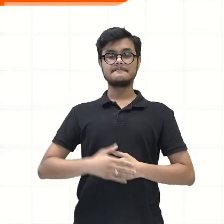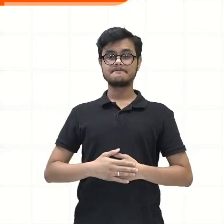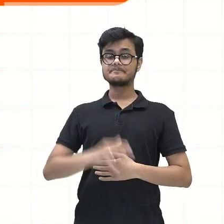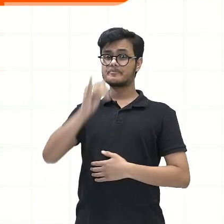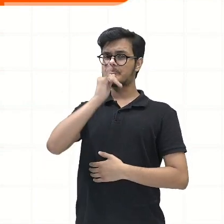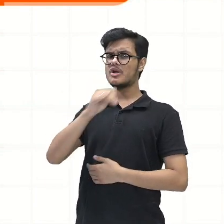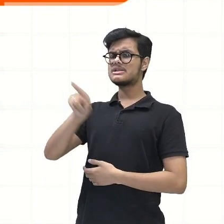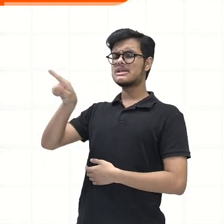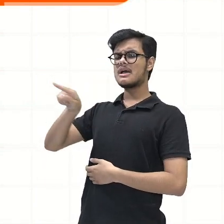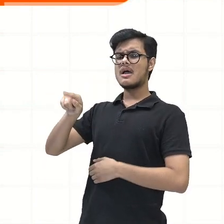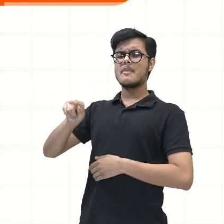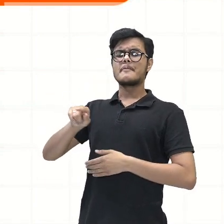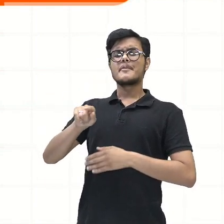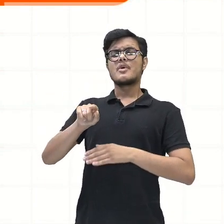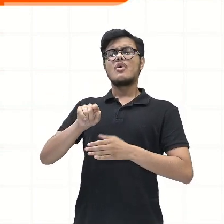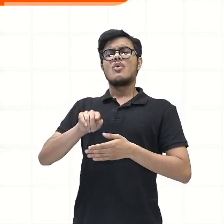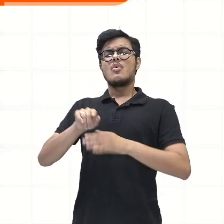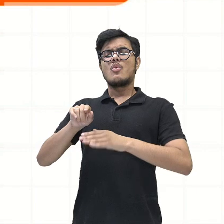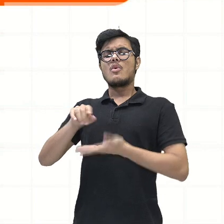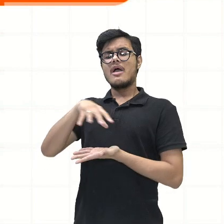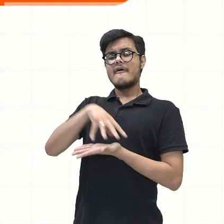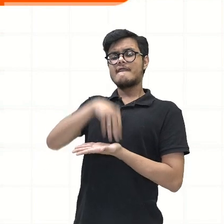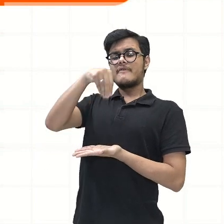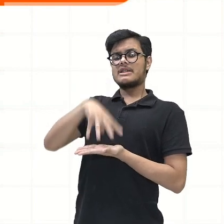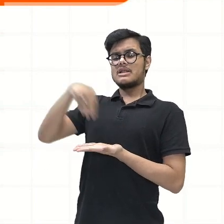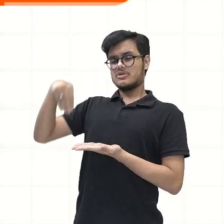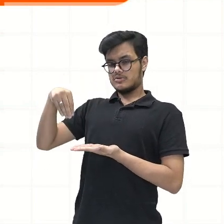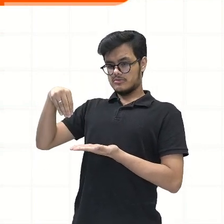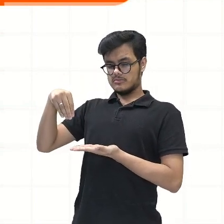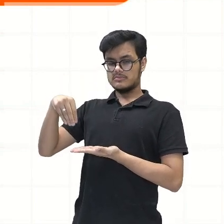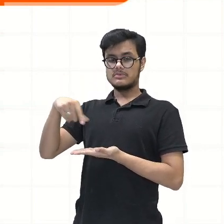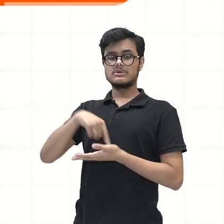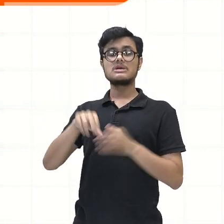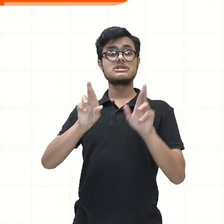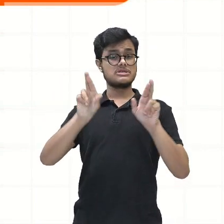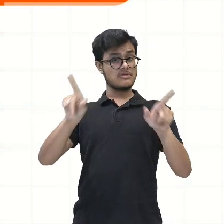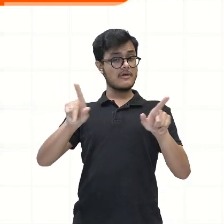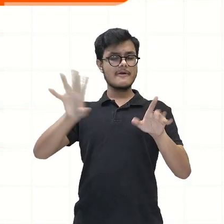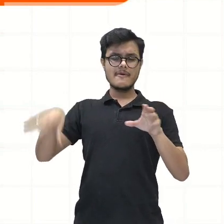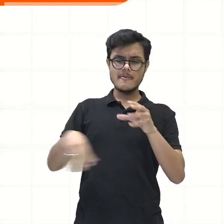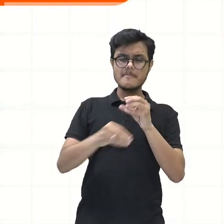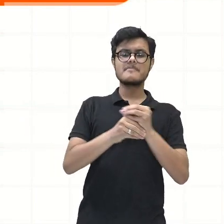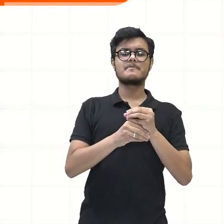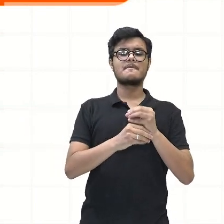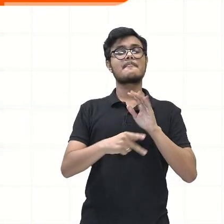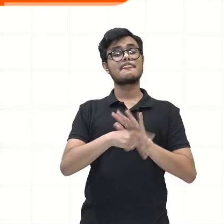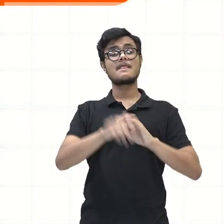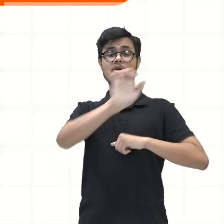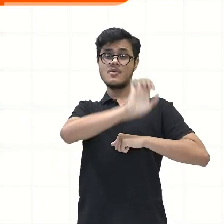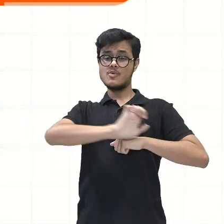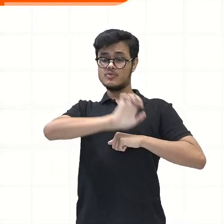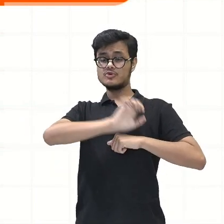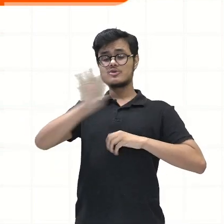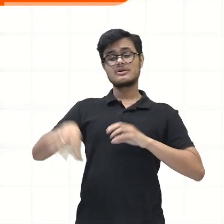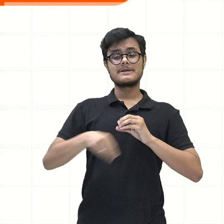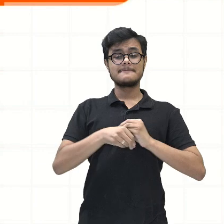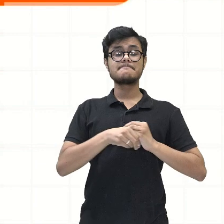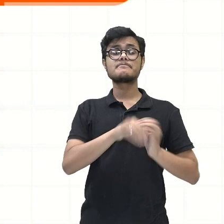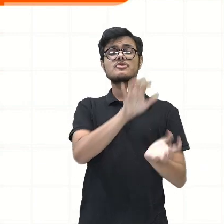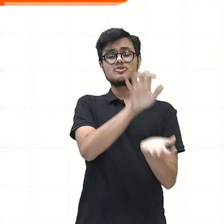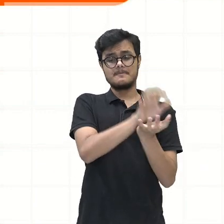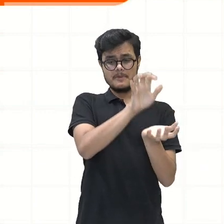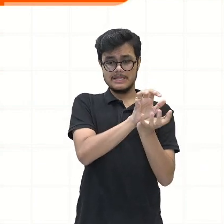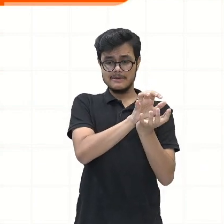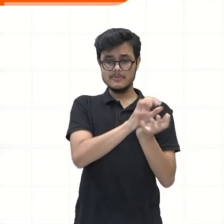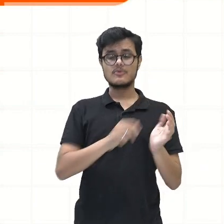Noronha também, né? Então, nós temos aí que deixou de ser federal, foi incorporado ao estado aqui de